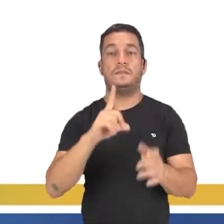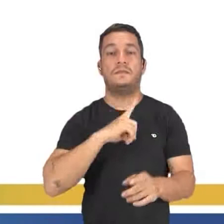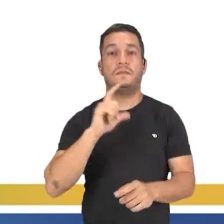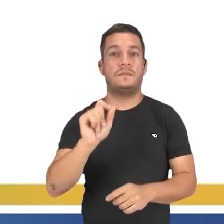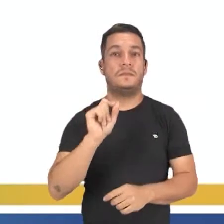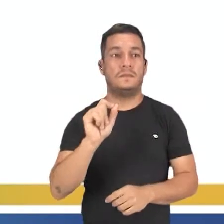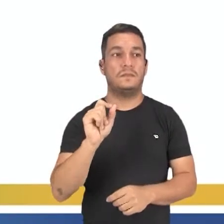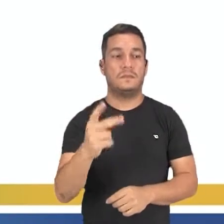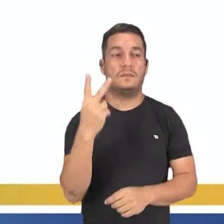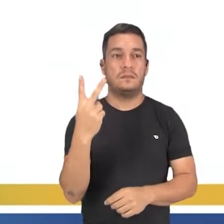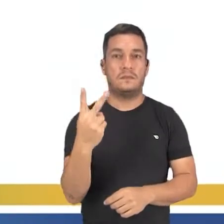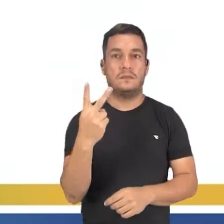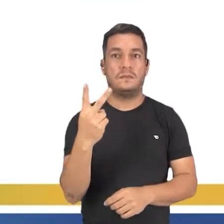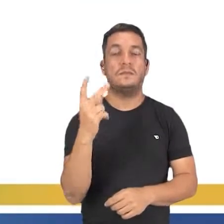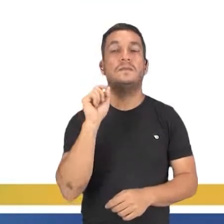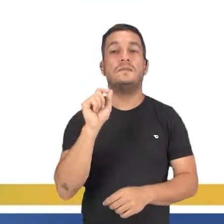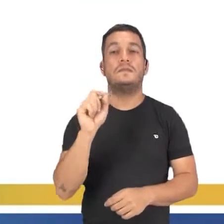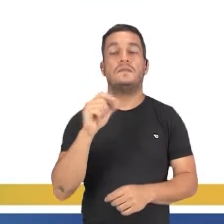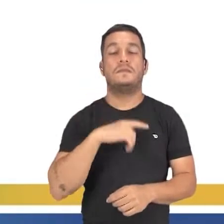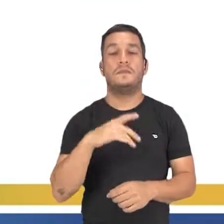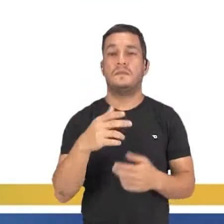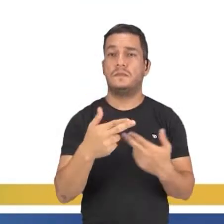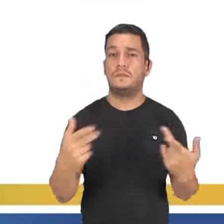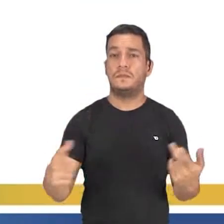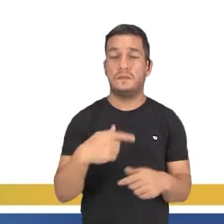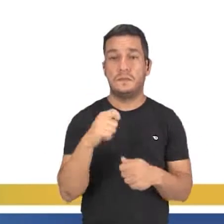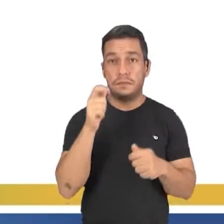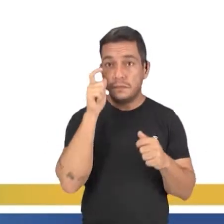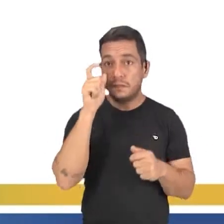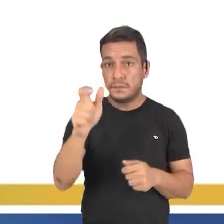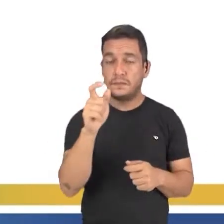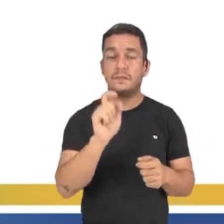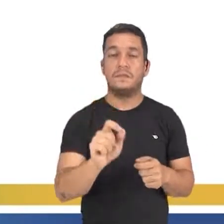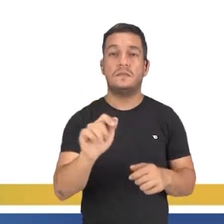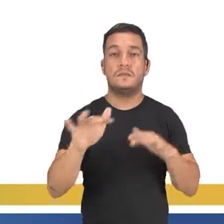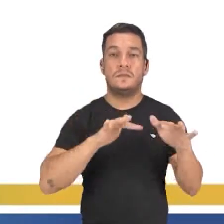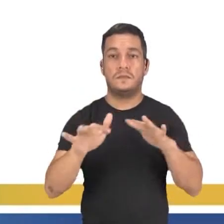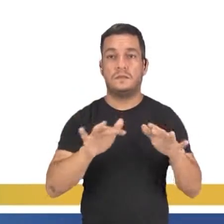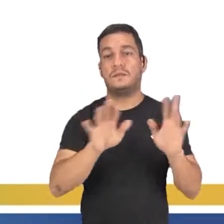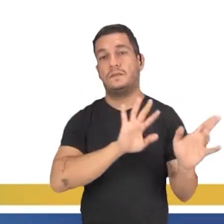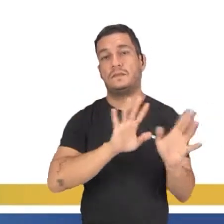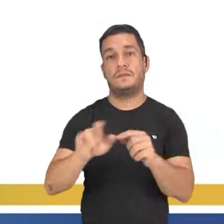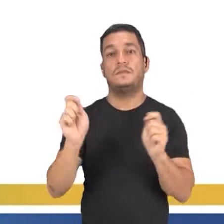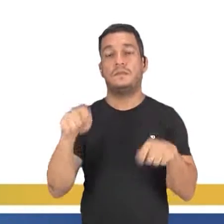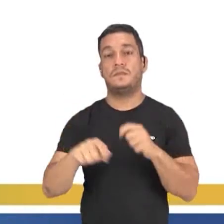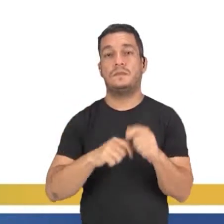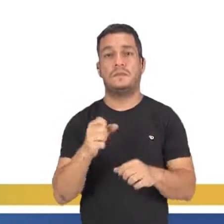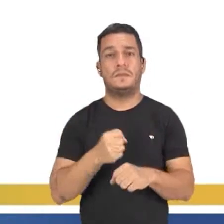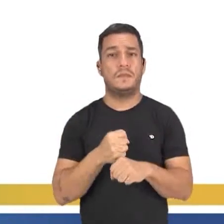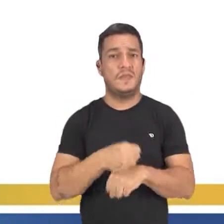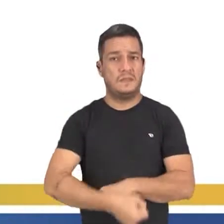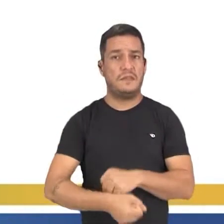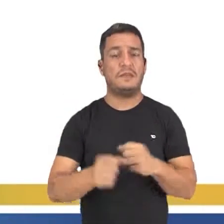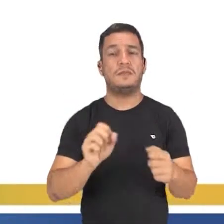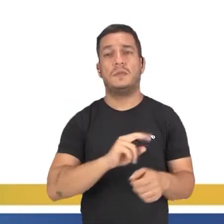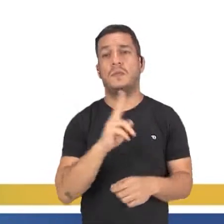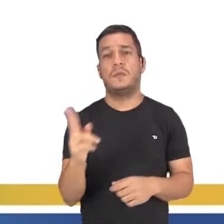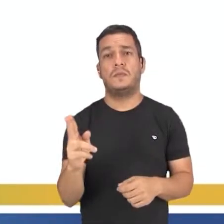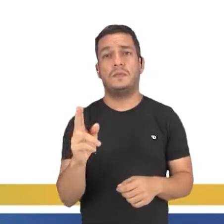temos duas formas que devem ser levadas em consideração. Alguns desses movimentos migratórios podem ser forçados